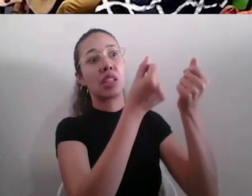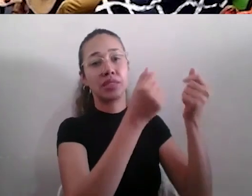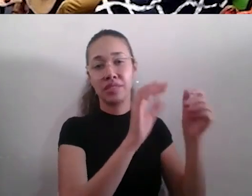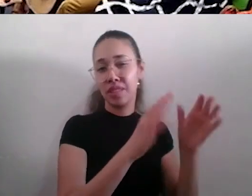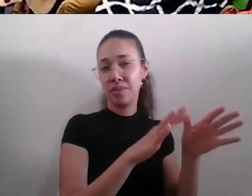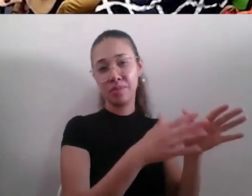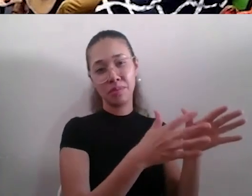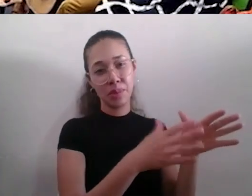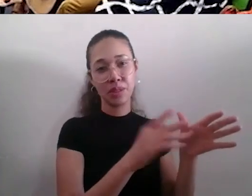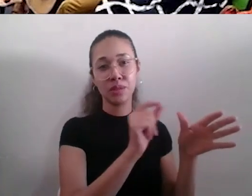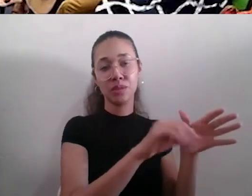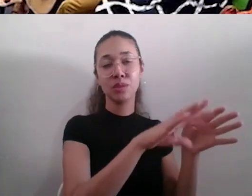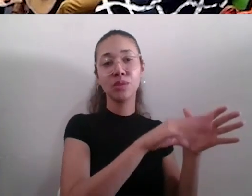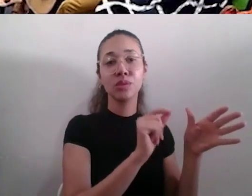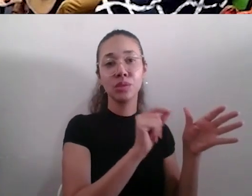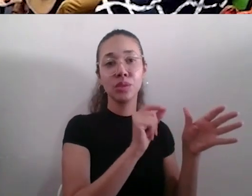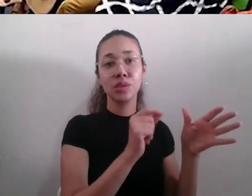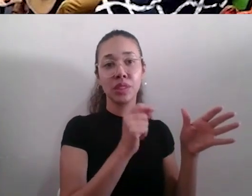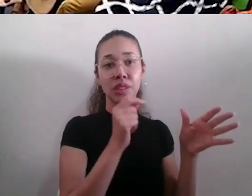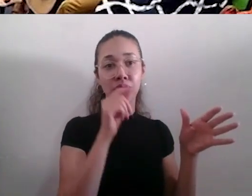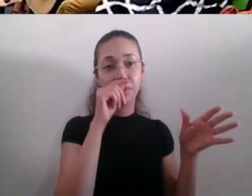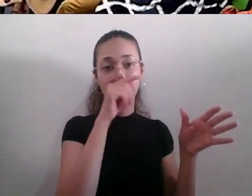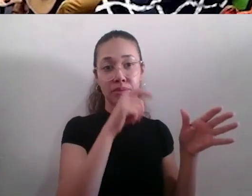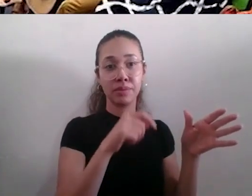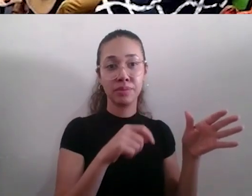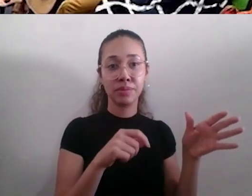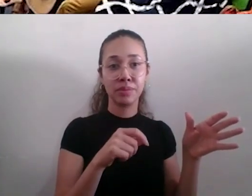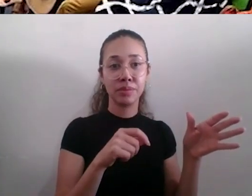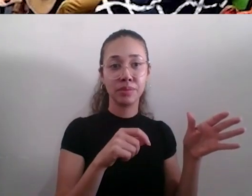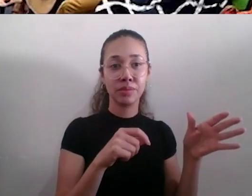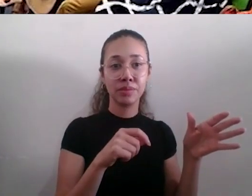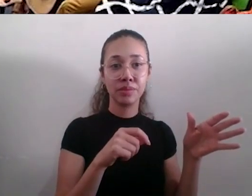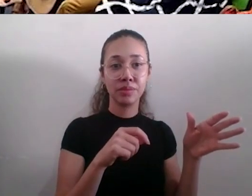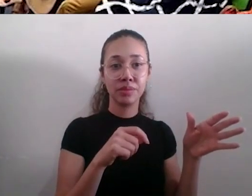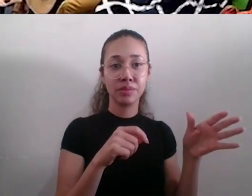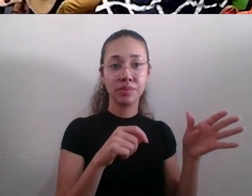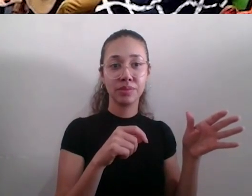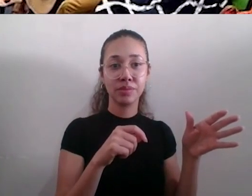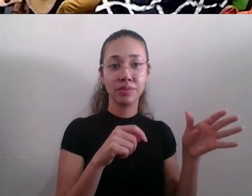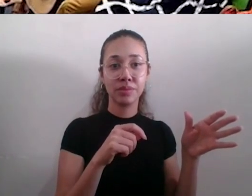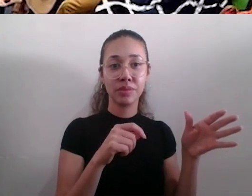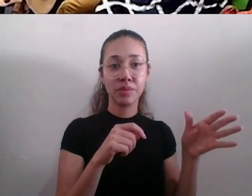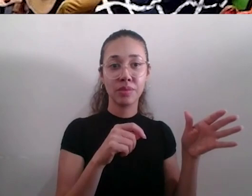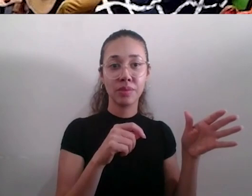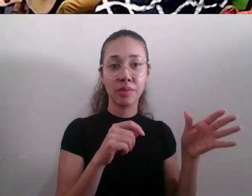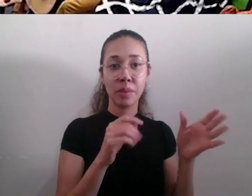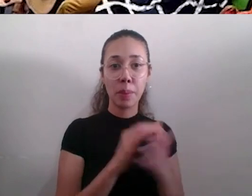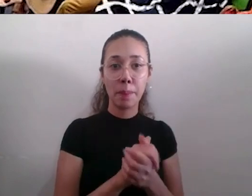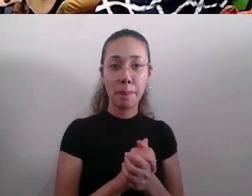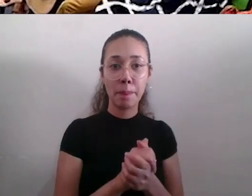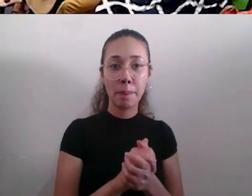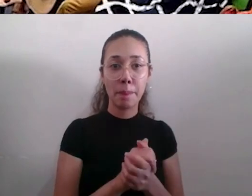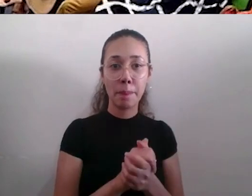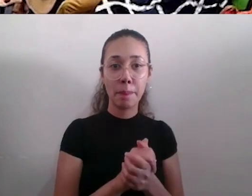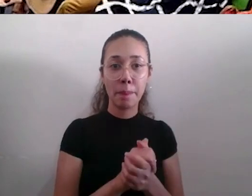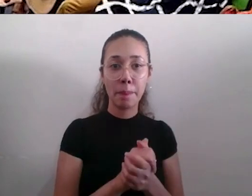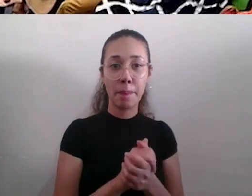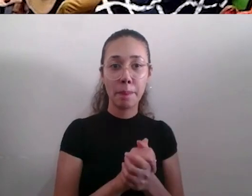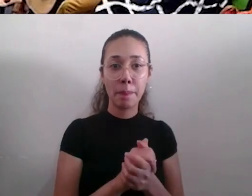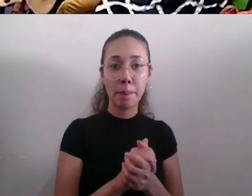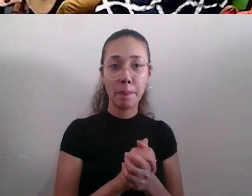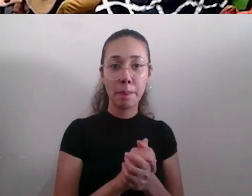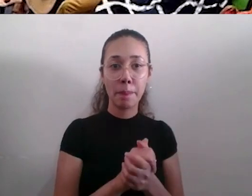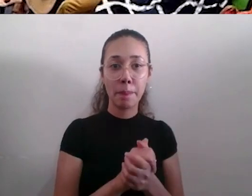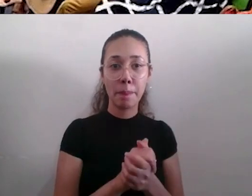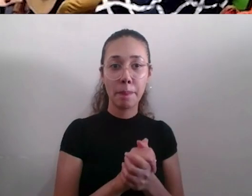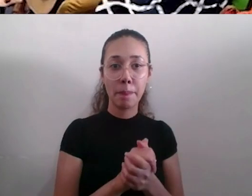maioria das pessoas da novela veio de famílias mais pobres, classe trabalhadora, mas são pessoas que fizeram faculdade, que fizeram pós-graduação, que se tornaram